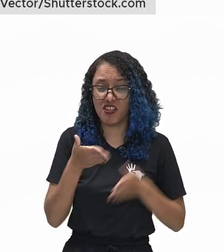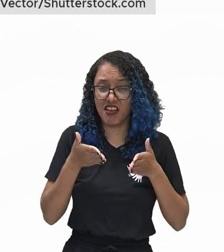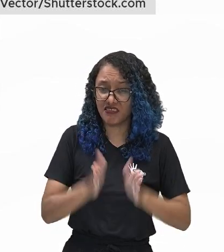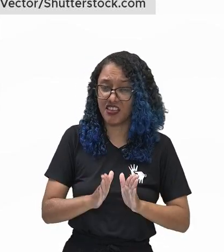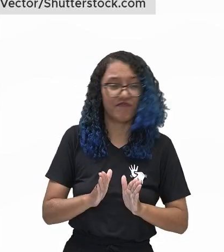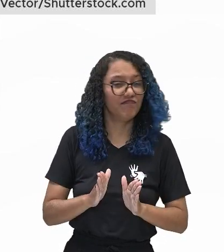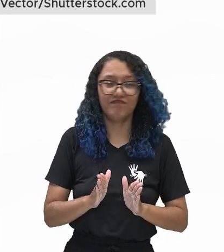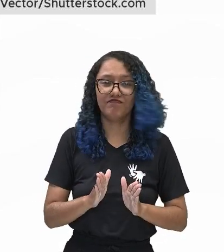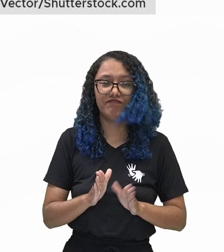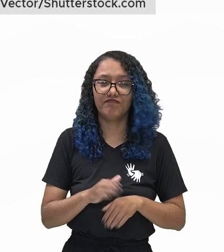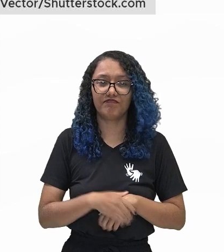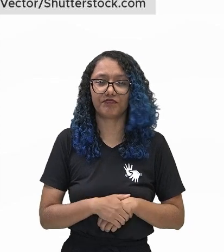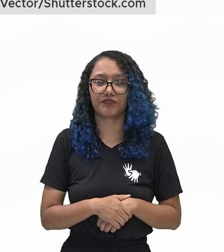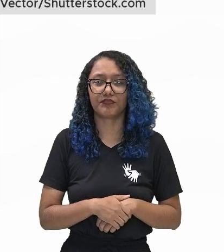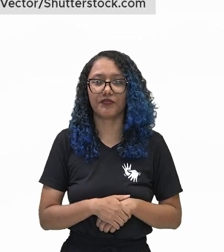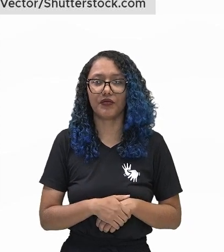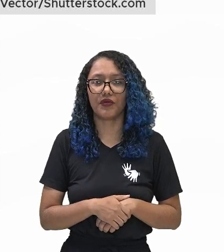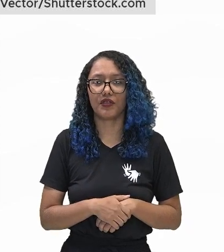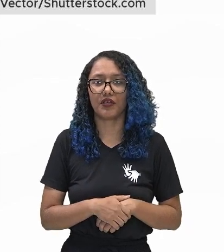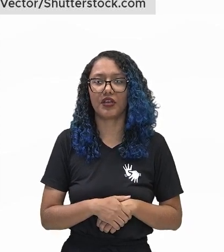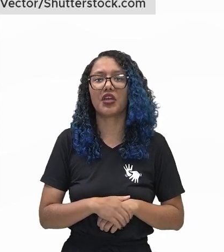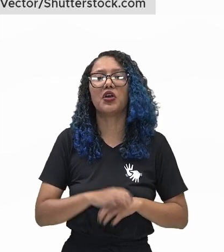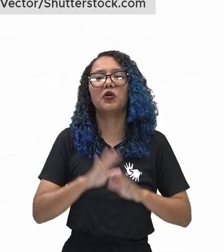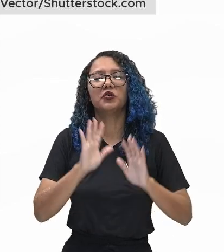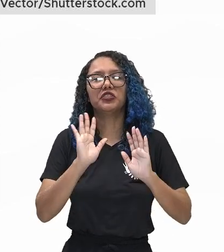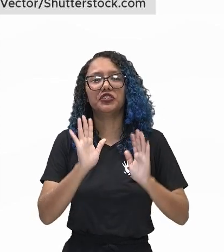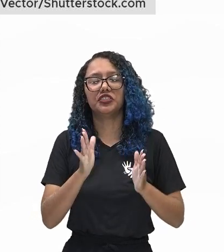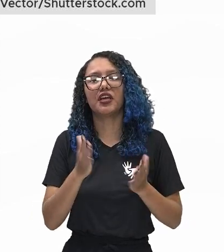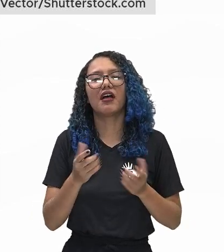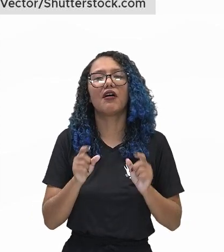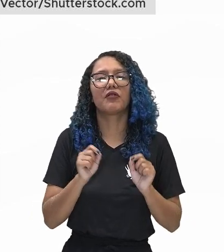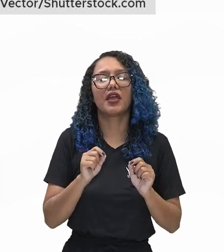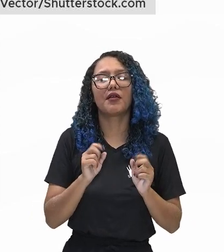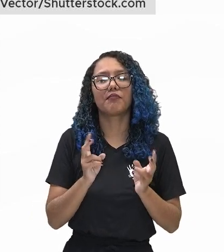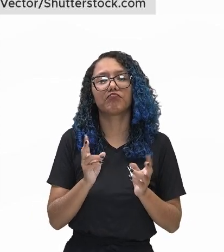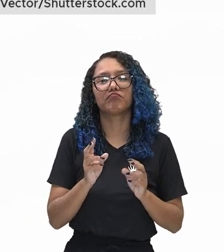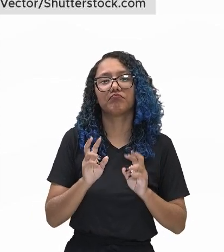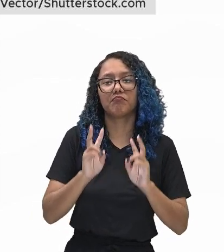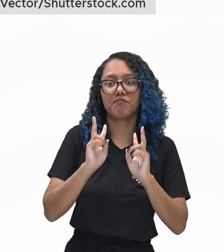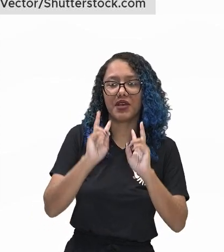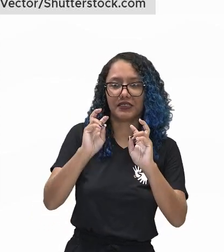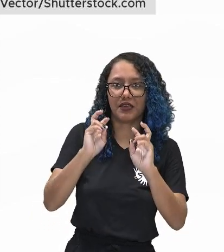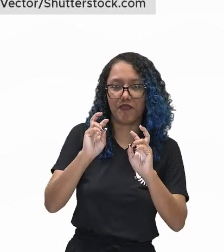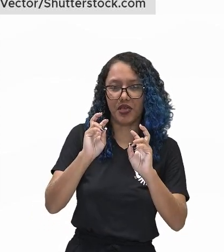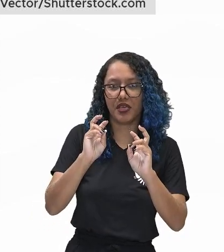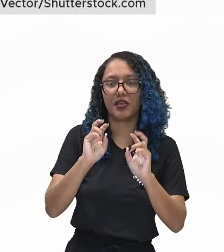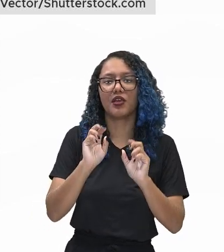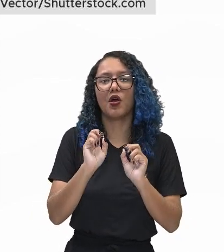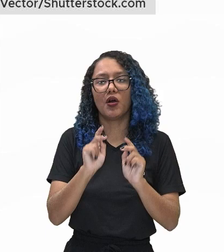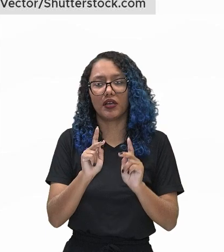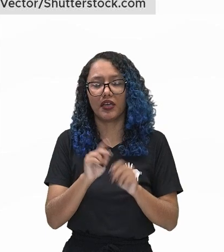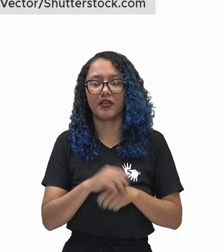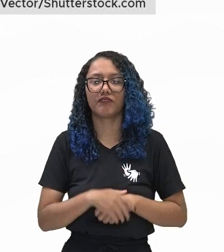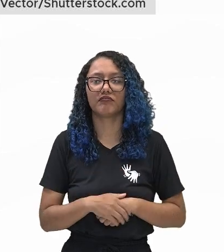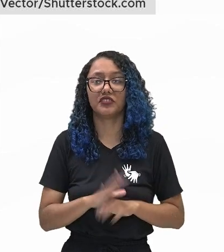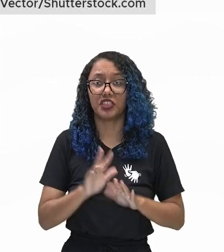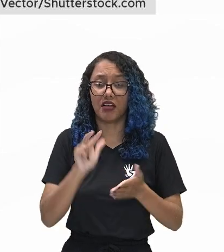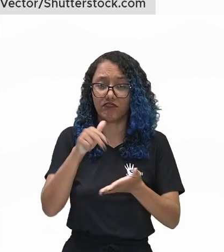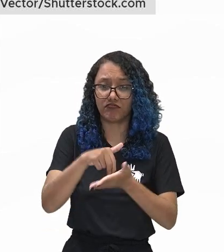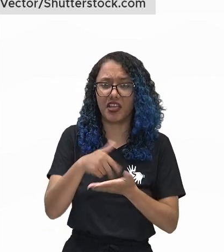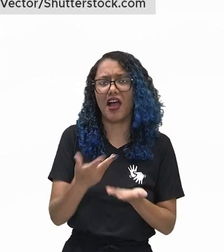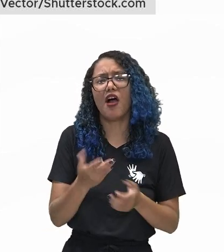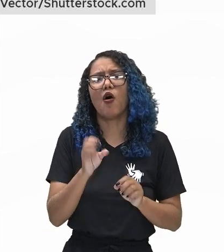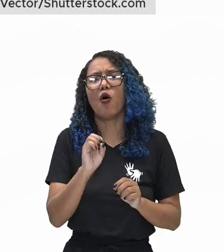tive foi do já estar aí. Eu estou no mundo. Né? Eu não cheguei, papai, mamãe, eu quero nascer. Não, não foi assim